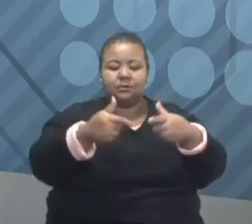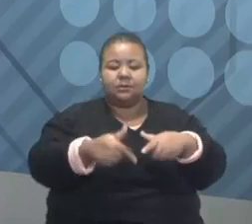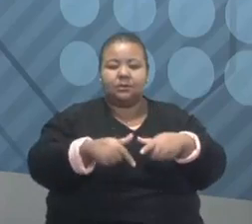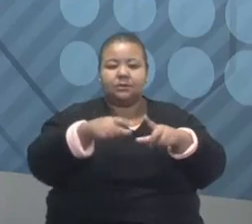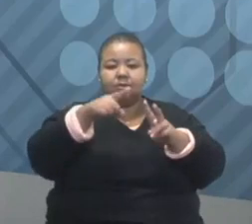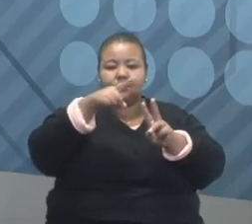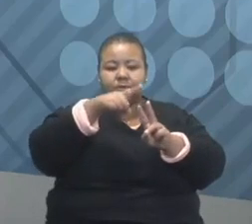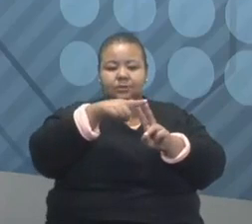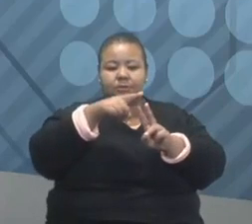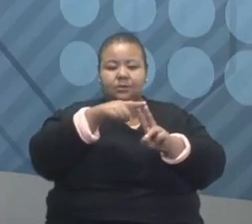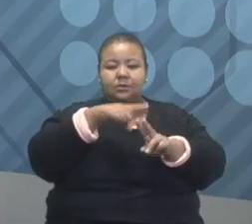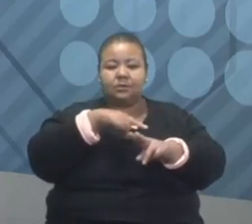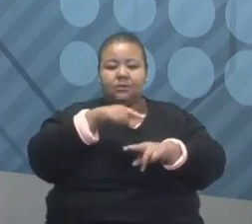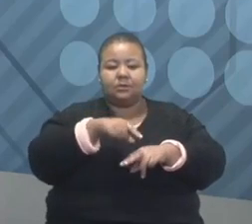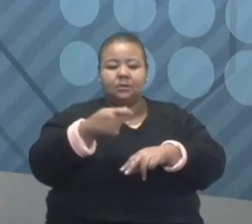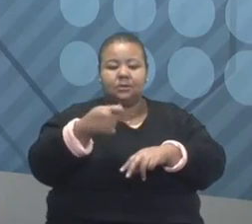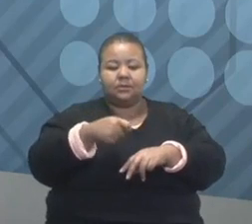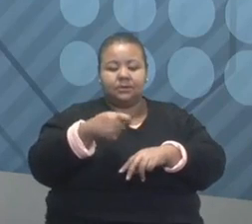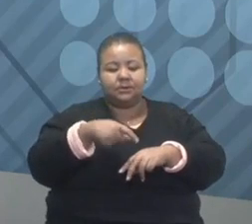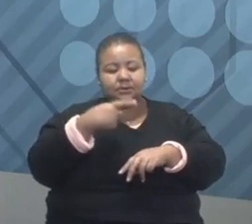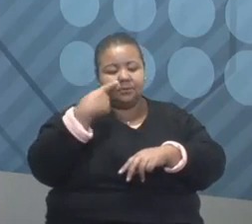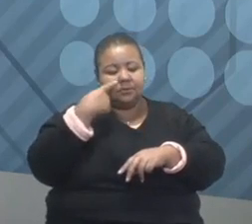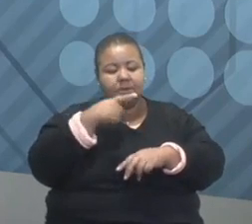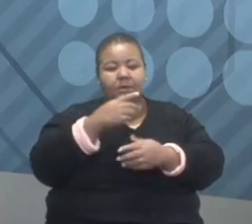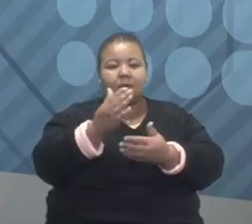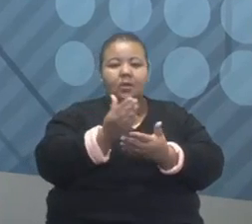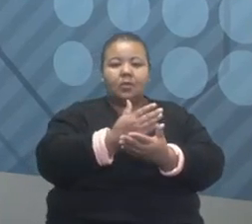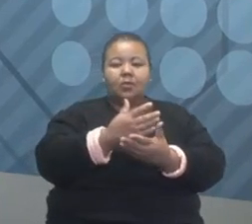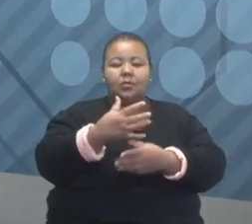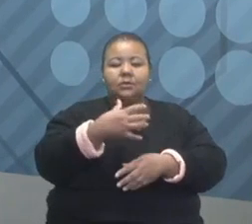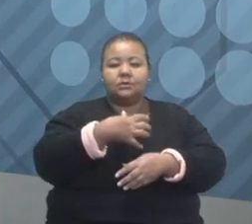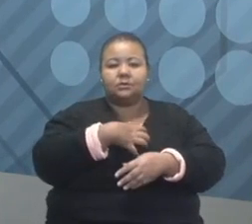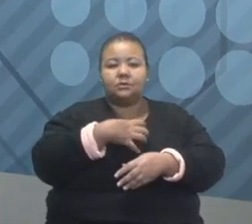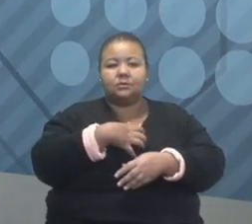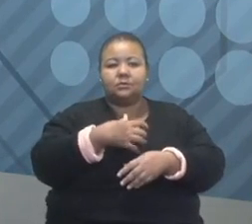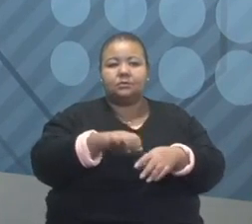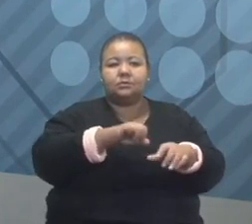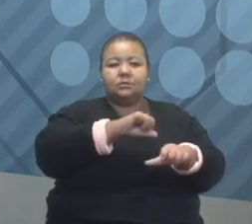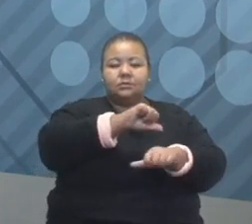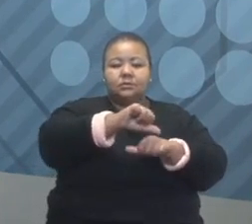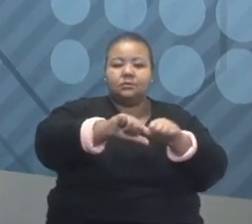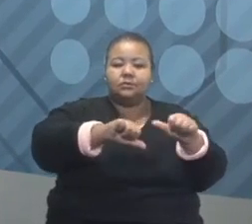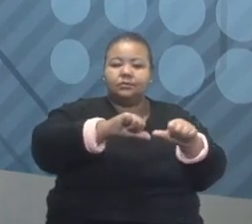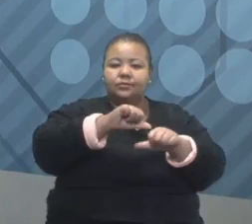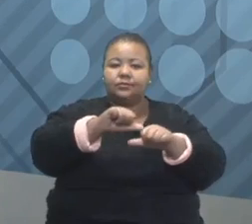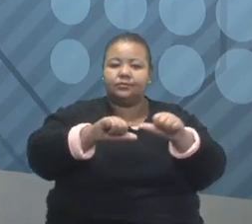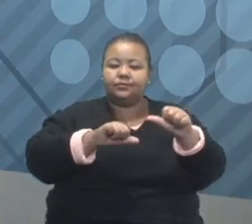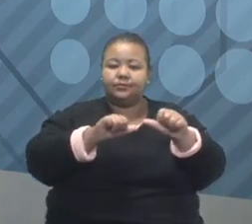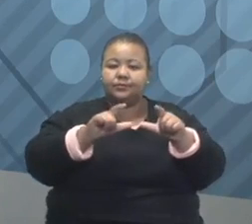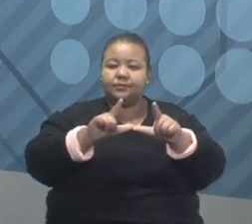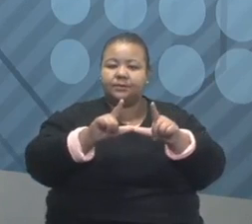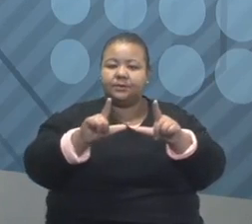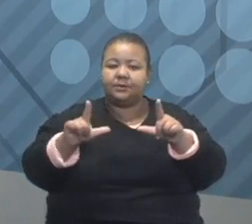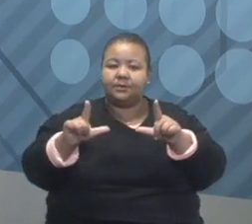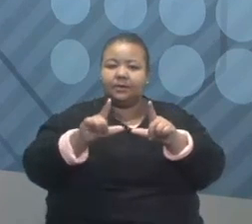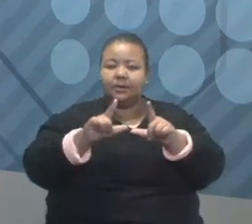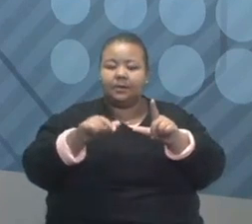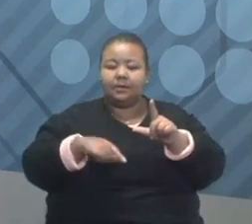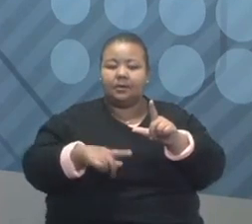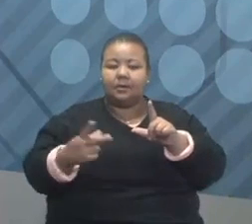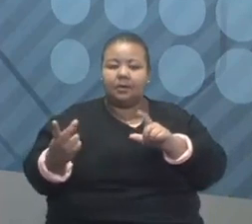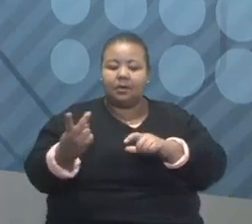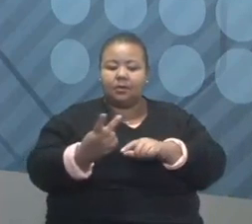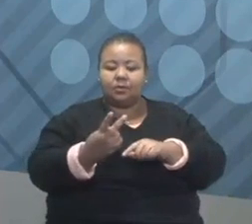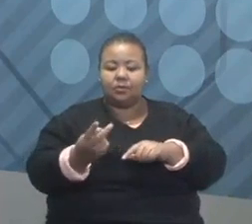ter um espaço vetorial, tínhamos que verificar algumas condições, nas transformações lineares nós temos que verificar duas